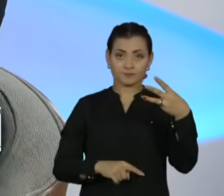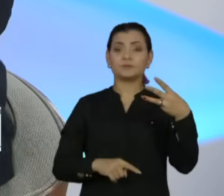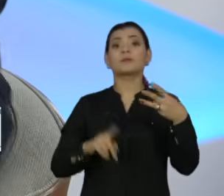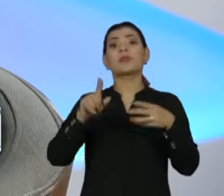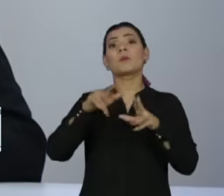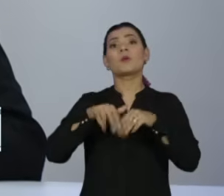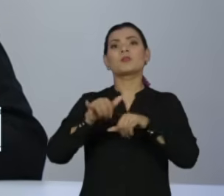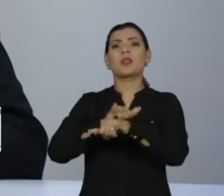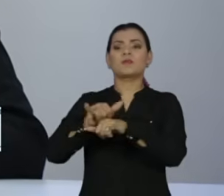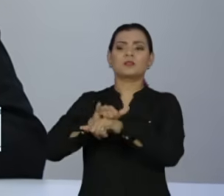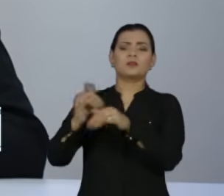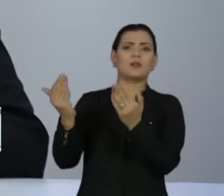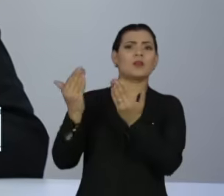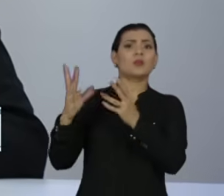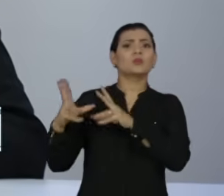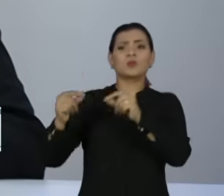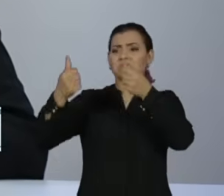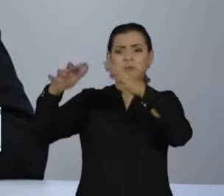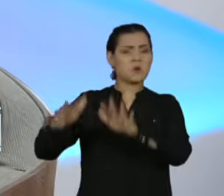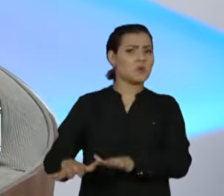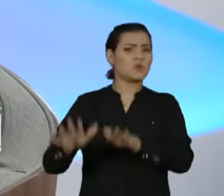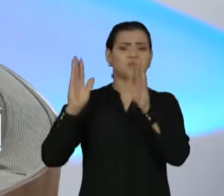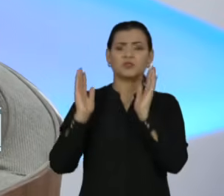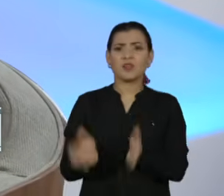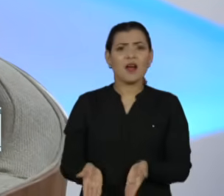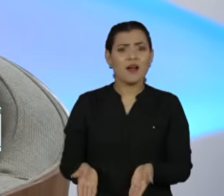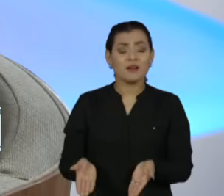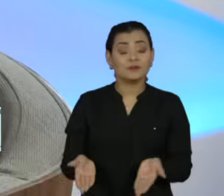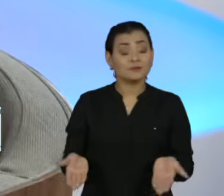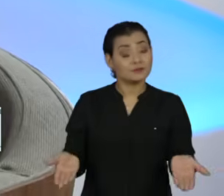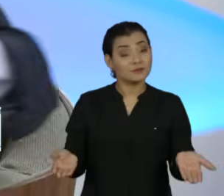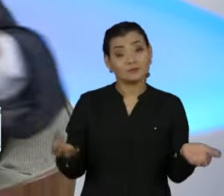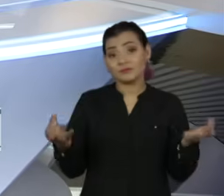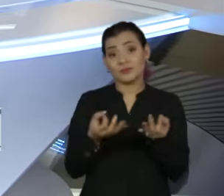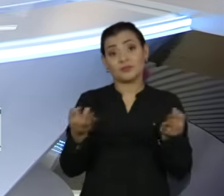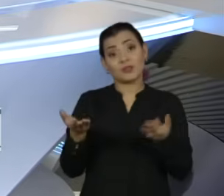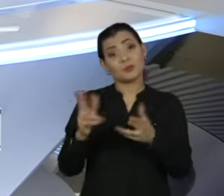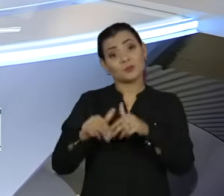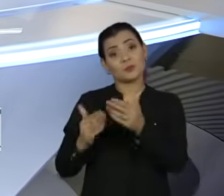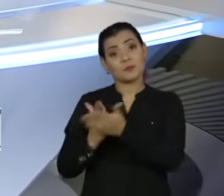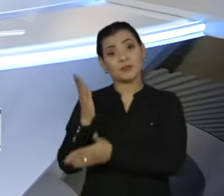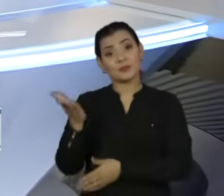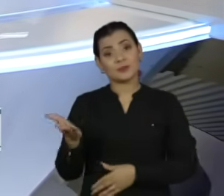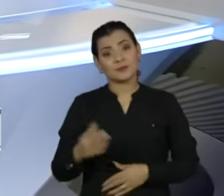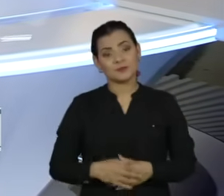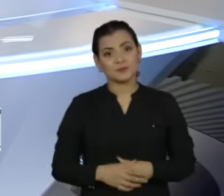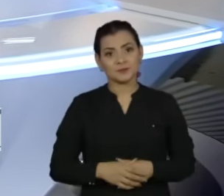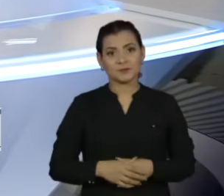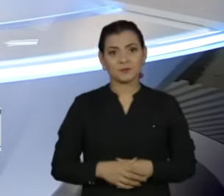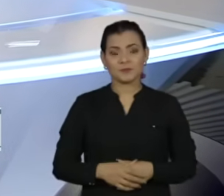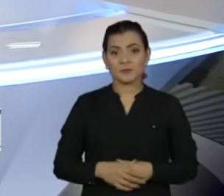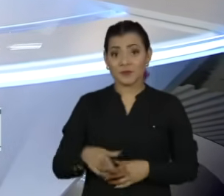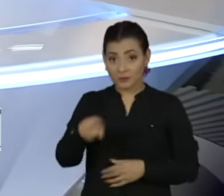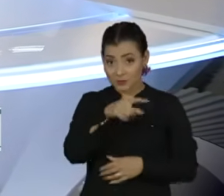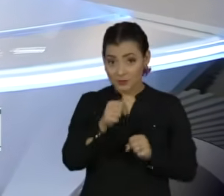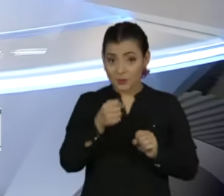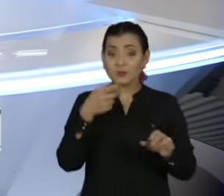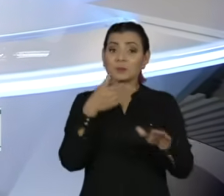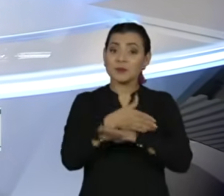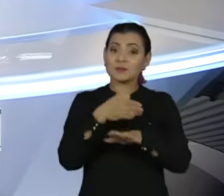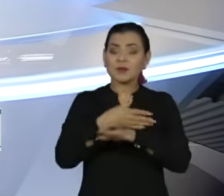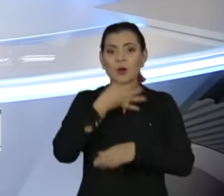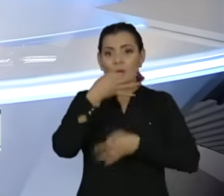Jato, completamente desmontados. Era uma tempestade perfeita. Você pode participar do programa com